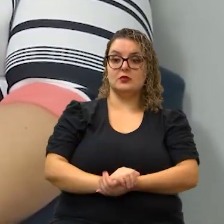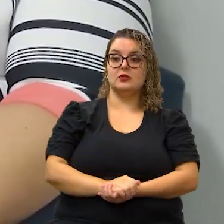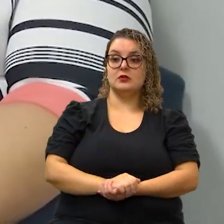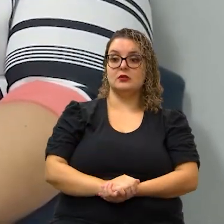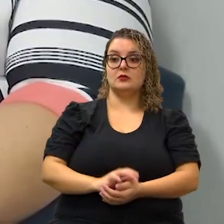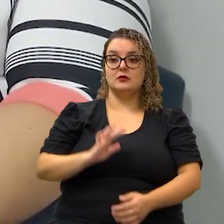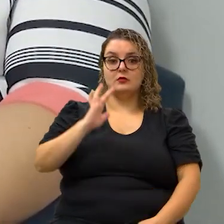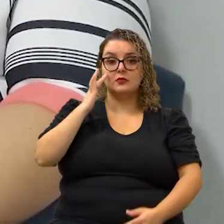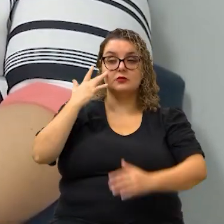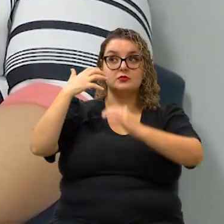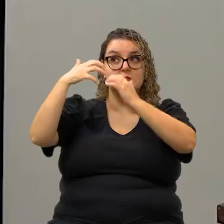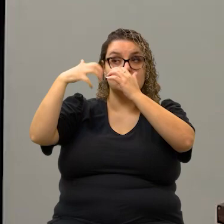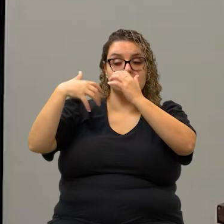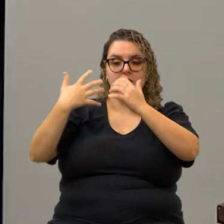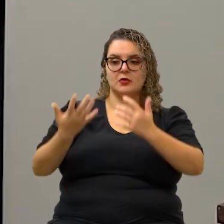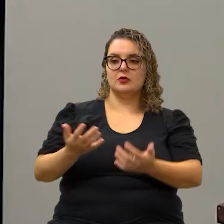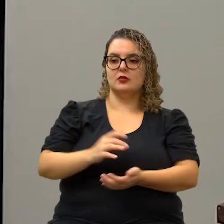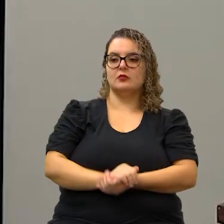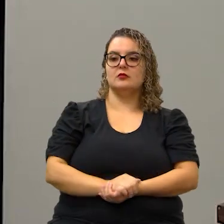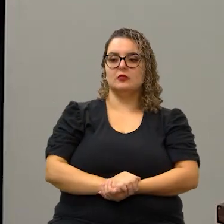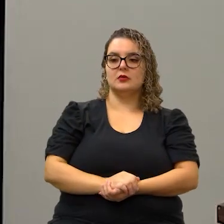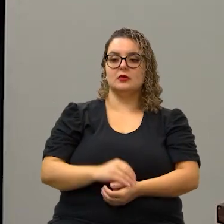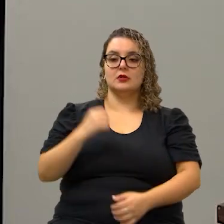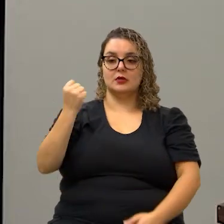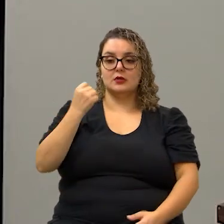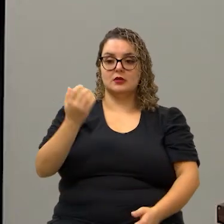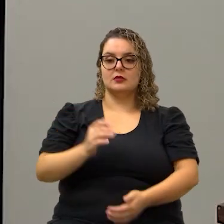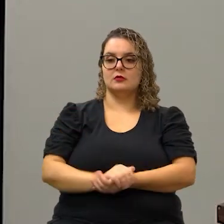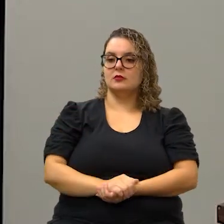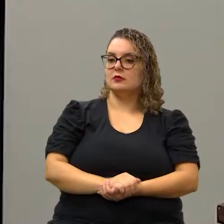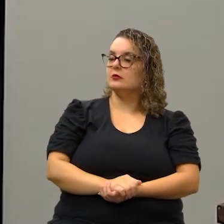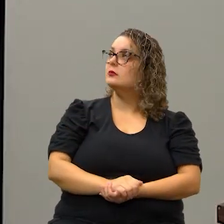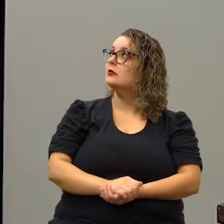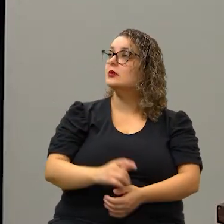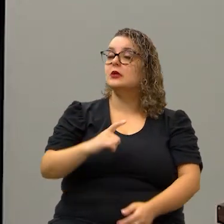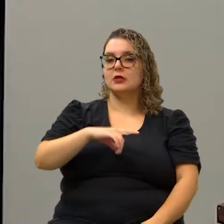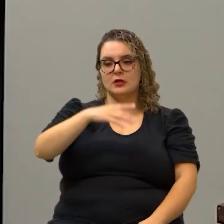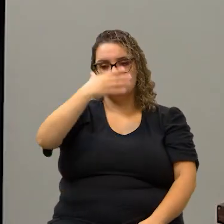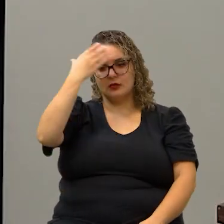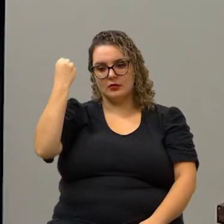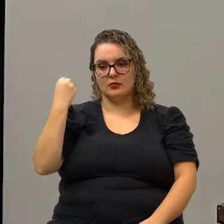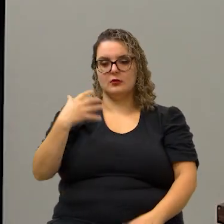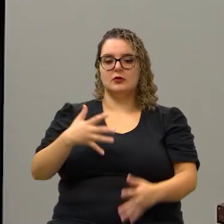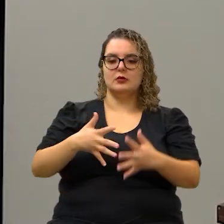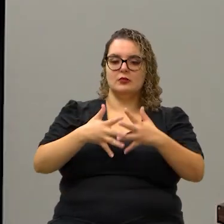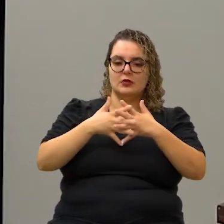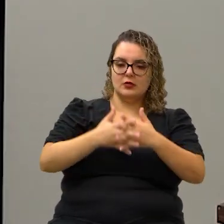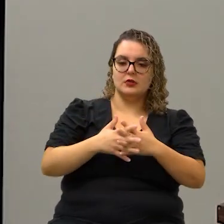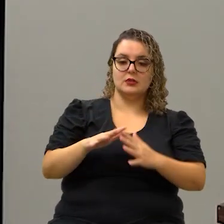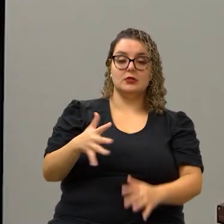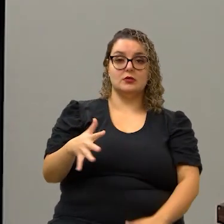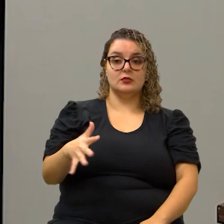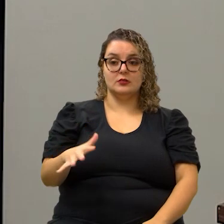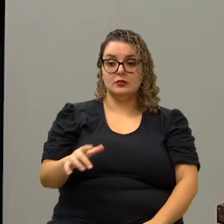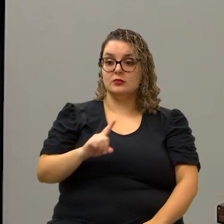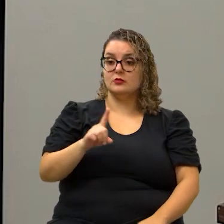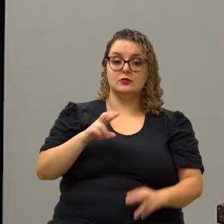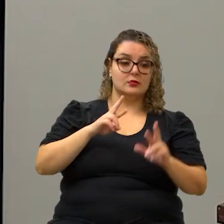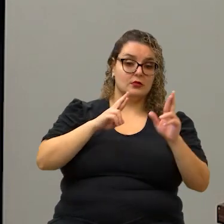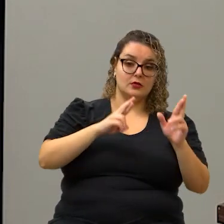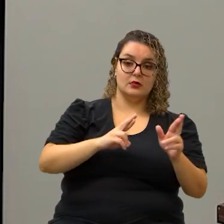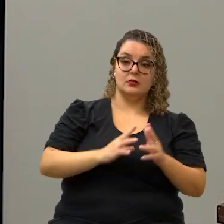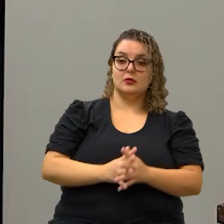que era um quadro grave. Tem esquecimento, tá confuso, tem tremor, não tá dormindo,